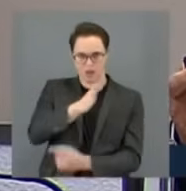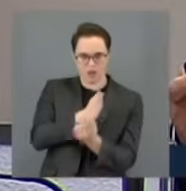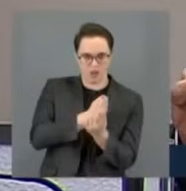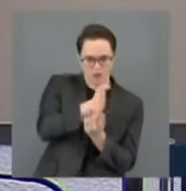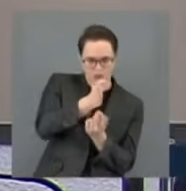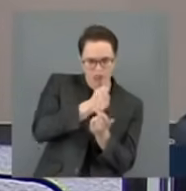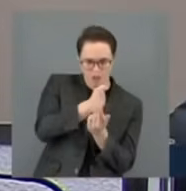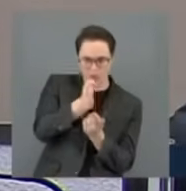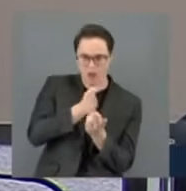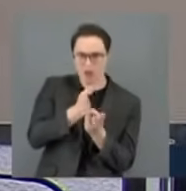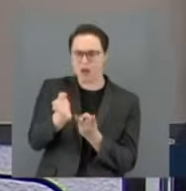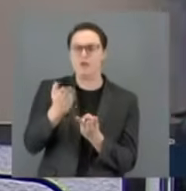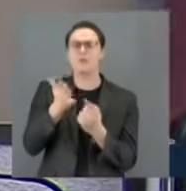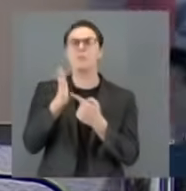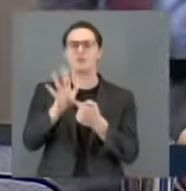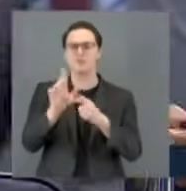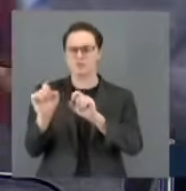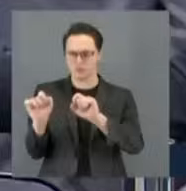o slide